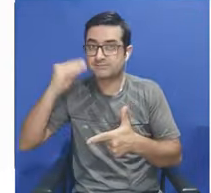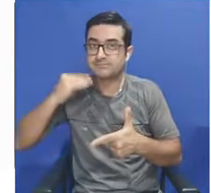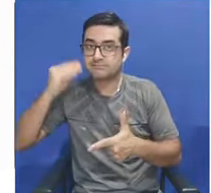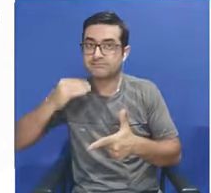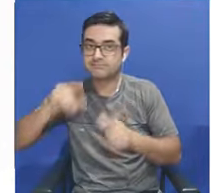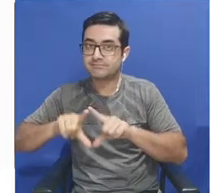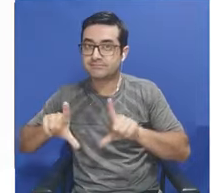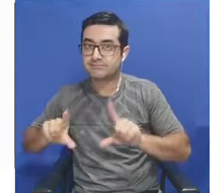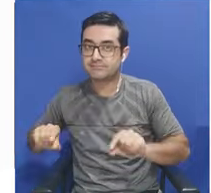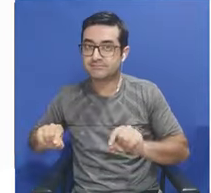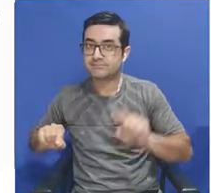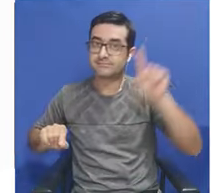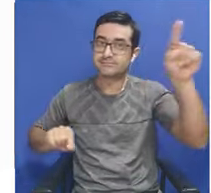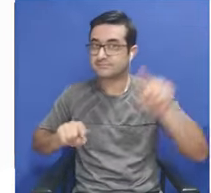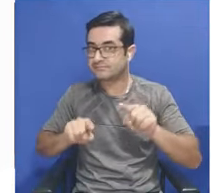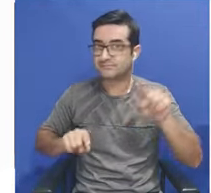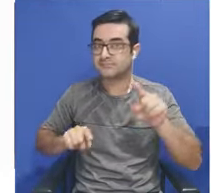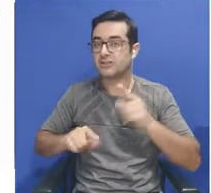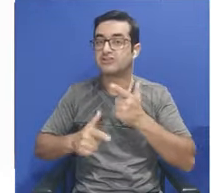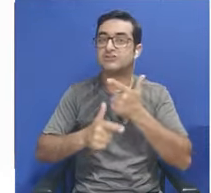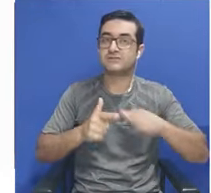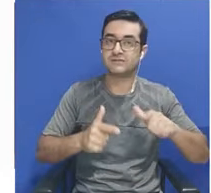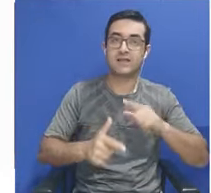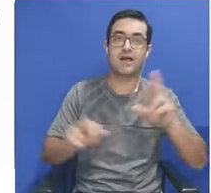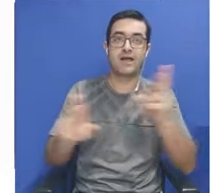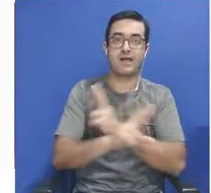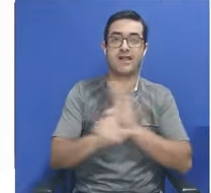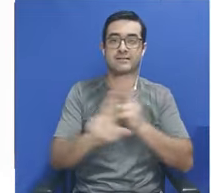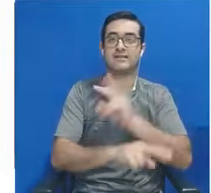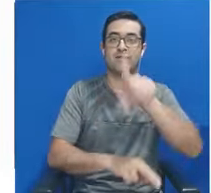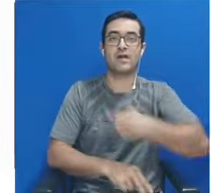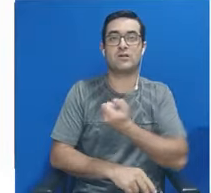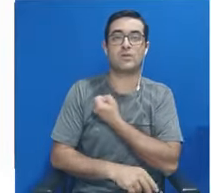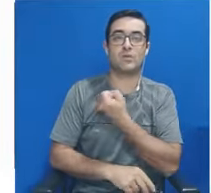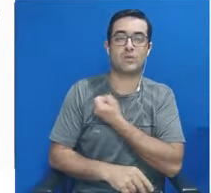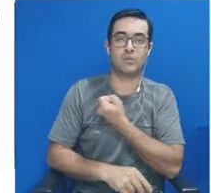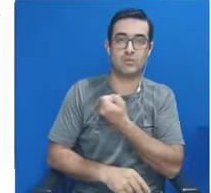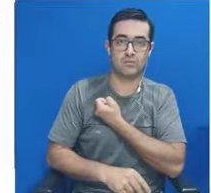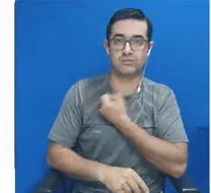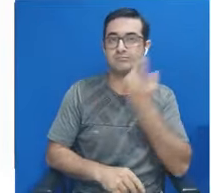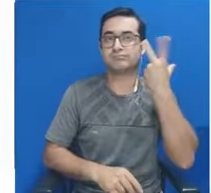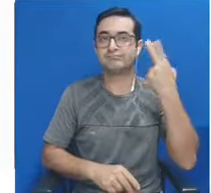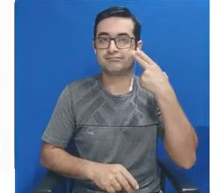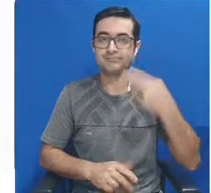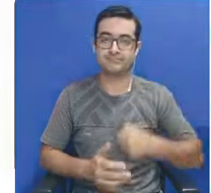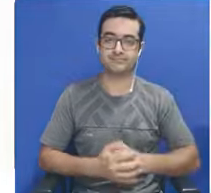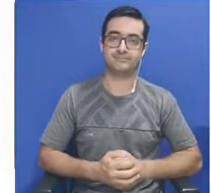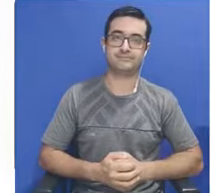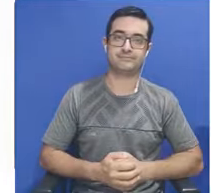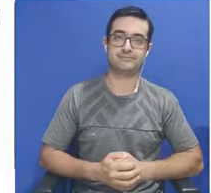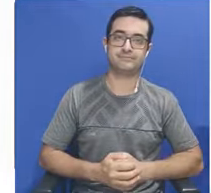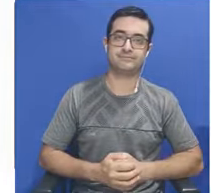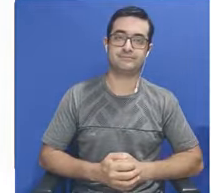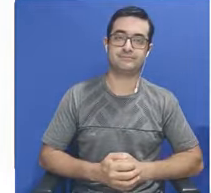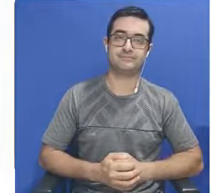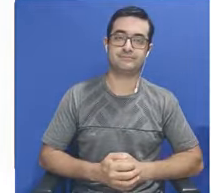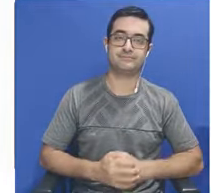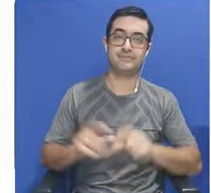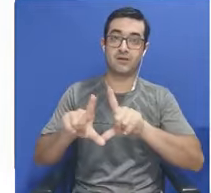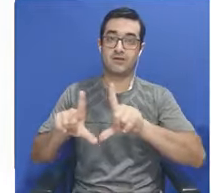massa da fórmula empírica. E eu acho a relação entre as duas. A relação é um número inteiro. Lembra que eu falei que a fórmula molecular e a